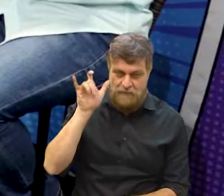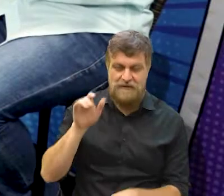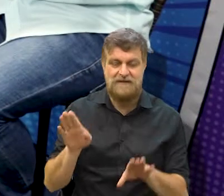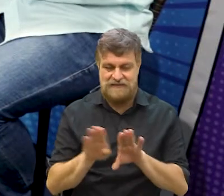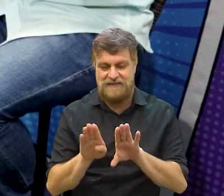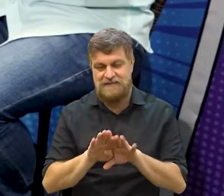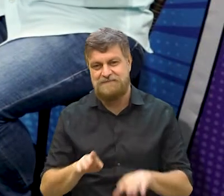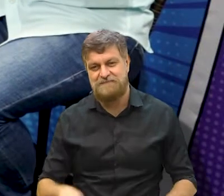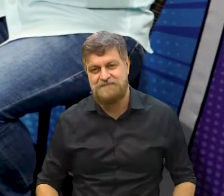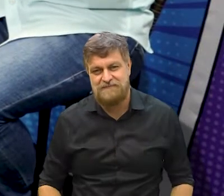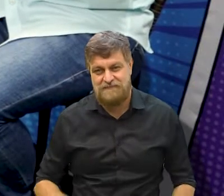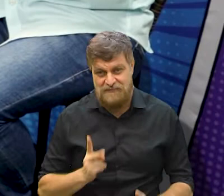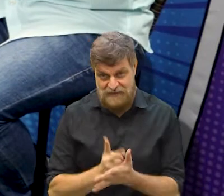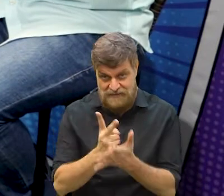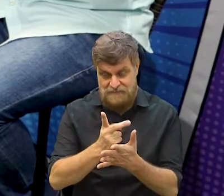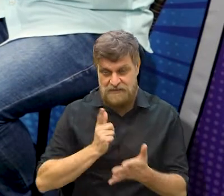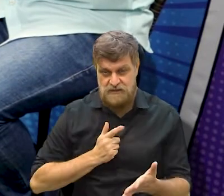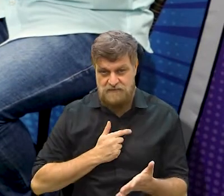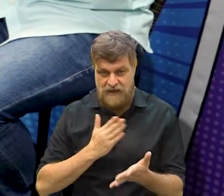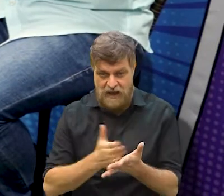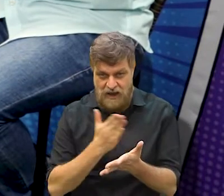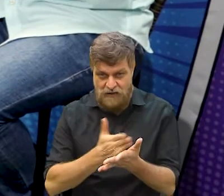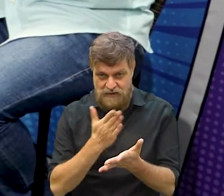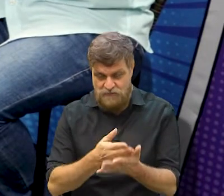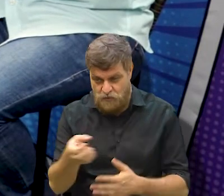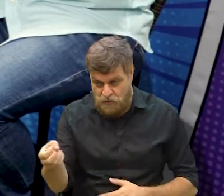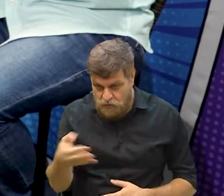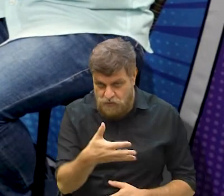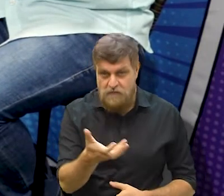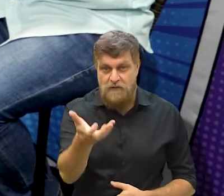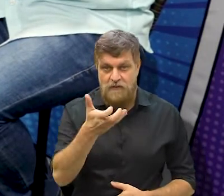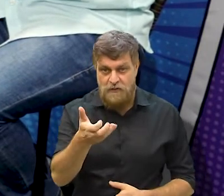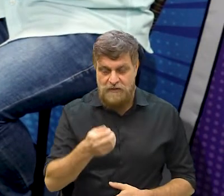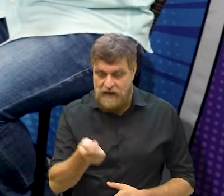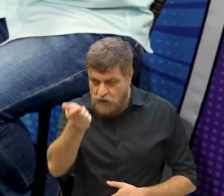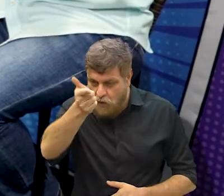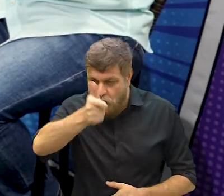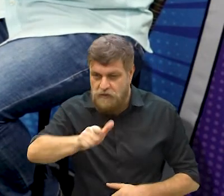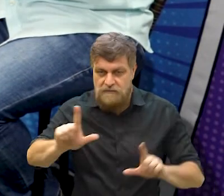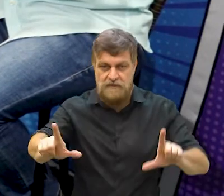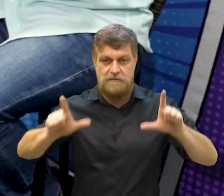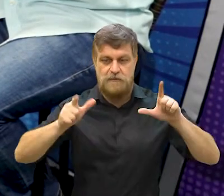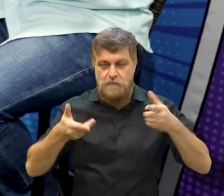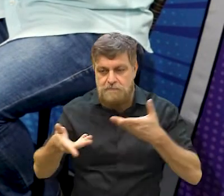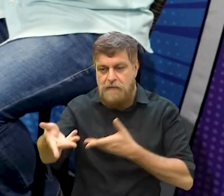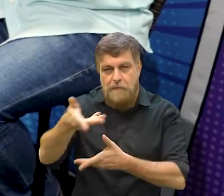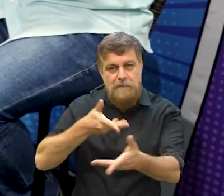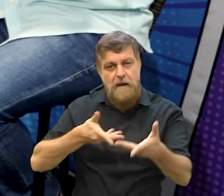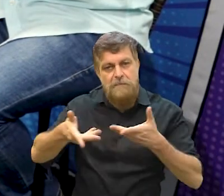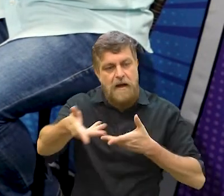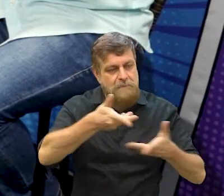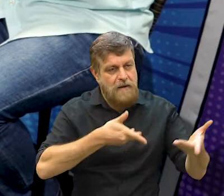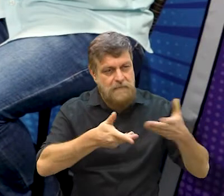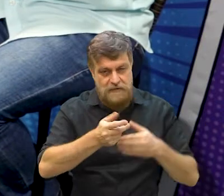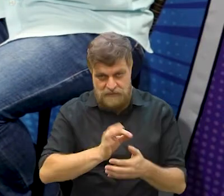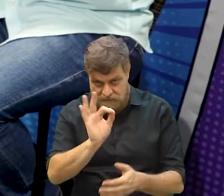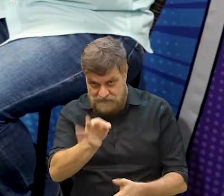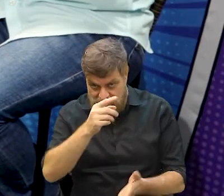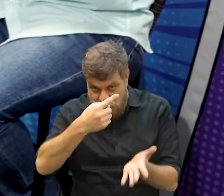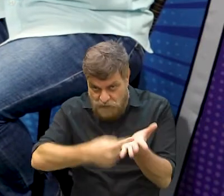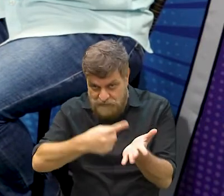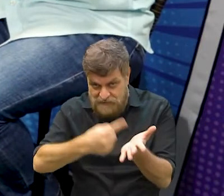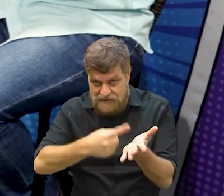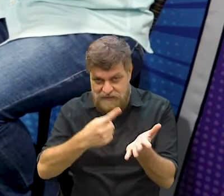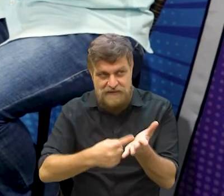Malika. E olha, sempre que tiver volume novo, eu quero vocês aqui de volta para compartilhar com o nosso público. Certo?